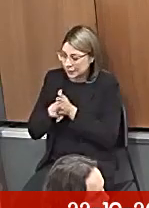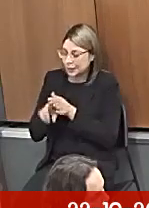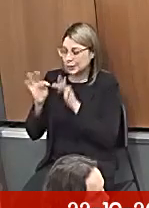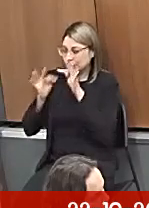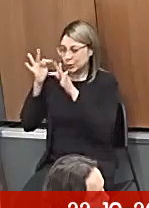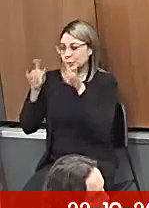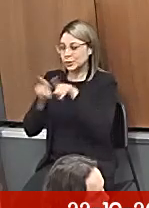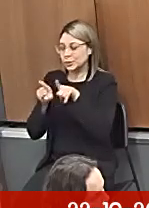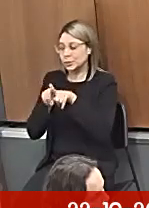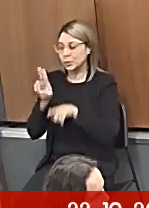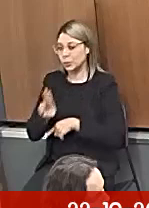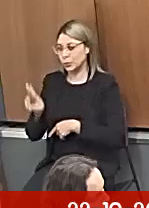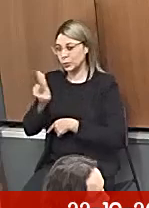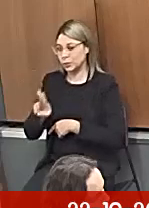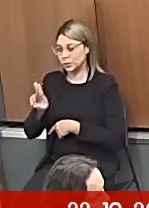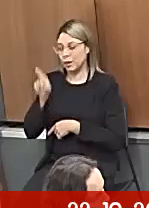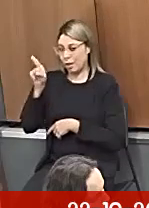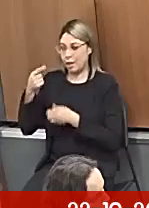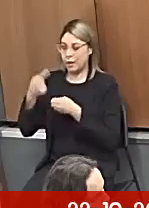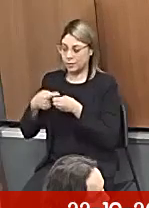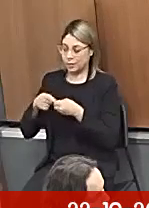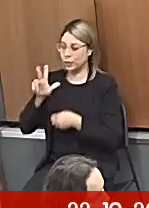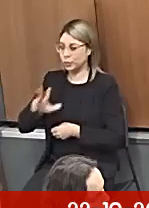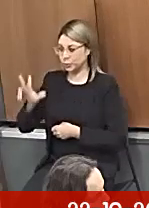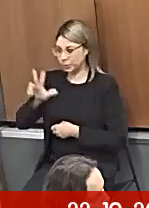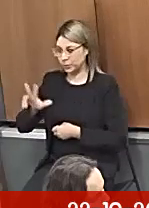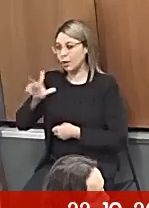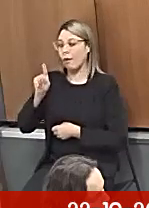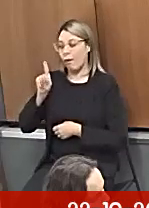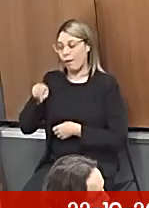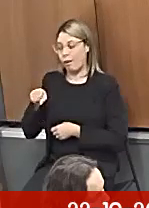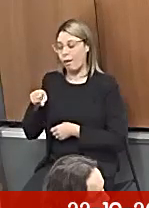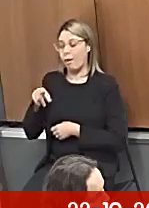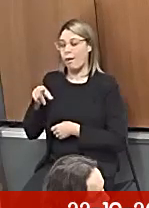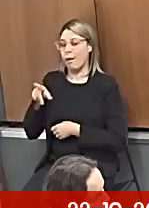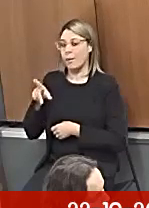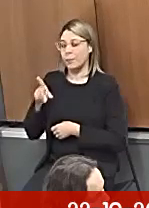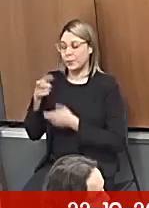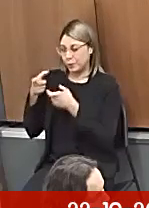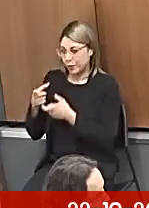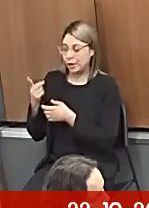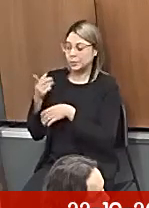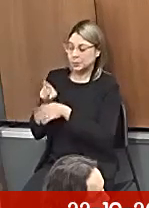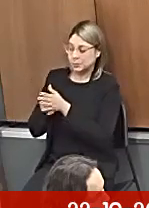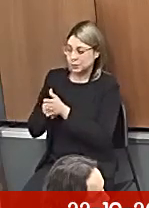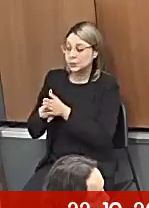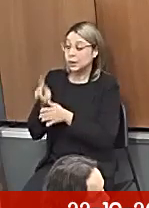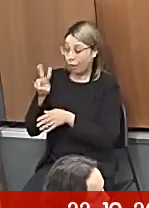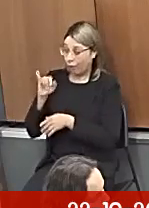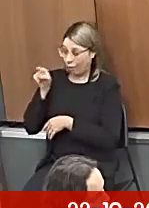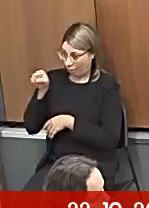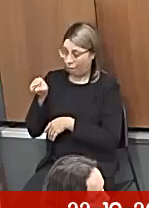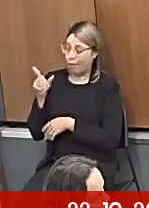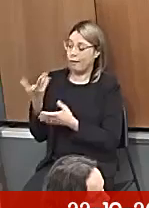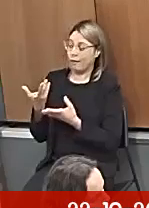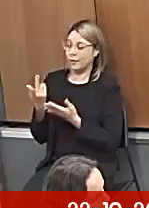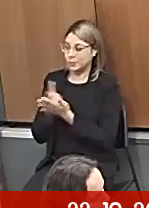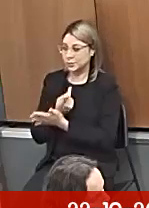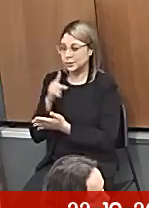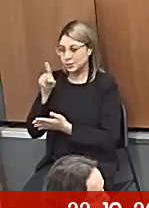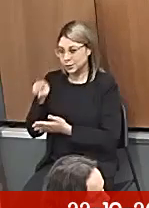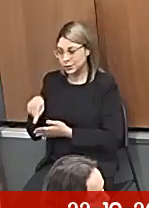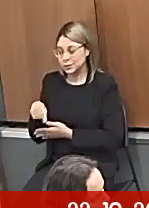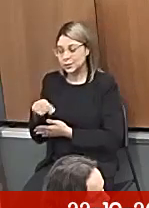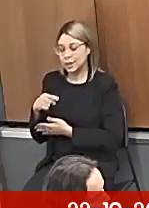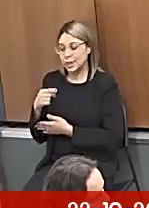à Universidade de Uberlândia, que é um dos polos de pesquisa, e será a universidade, através do Centro